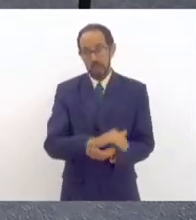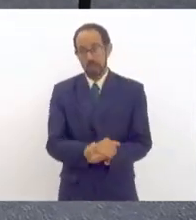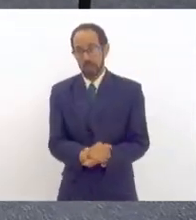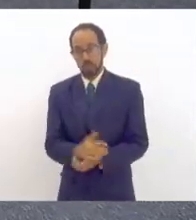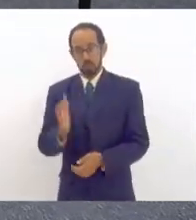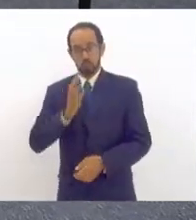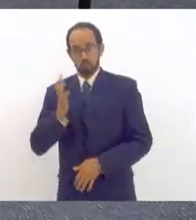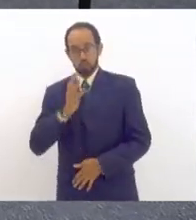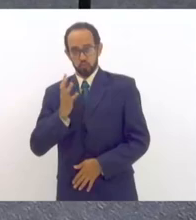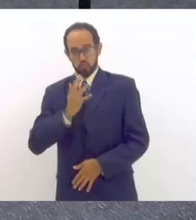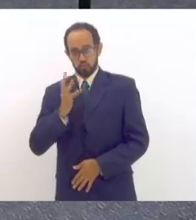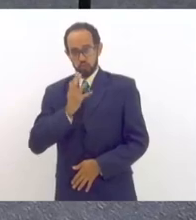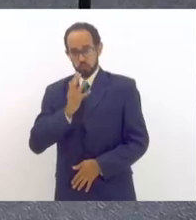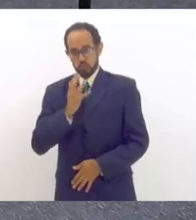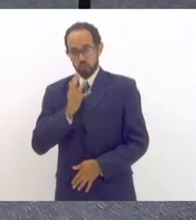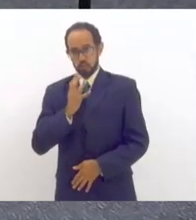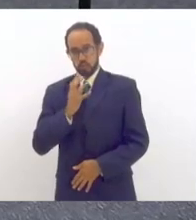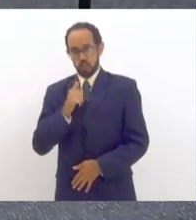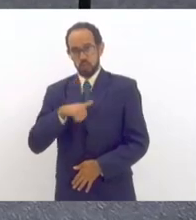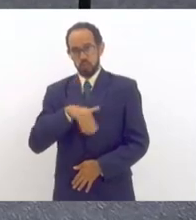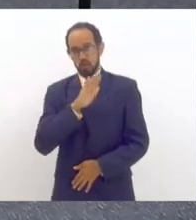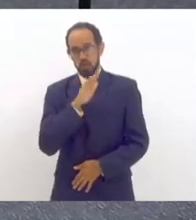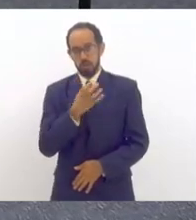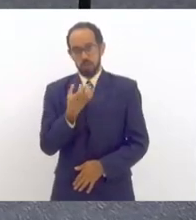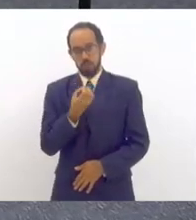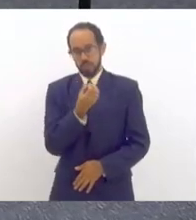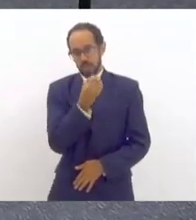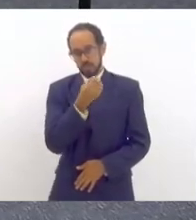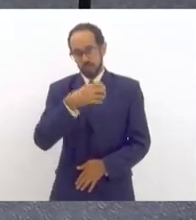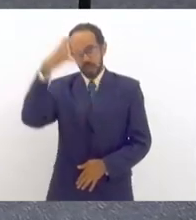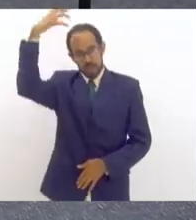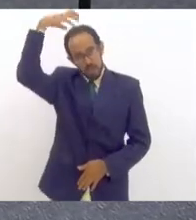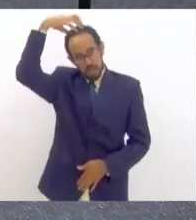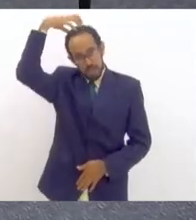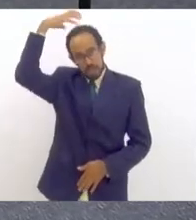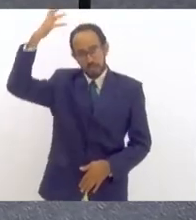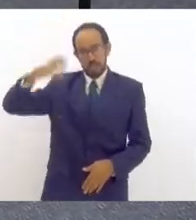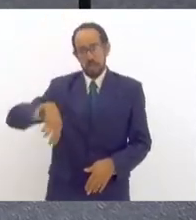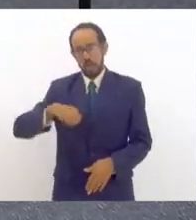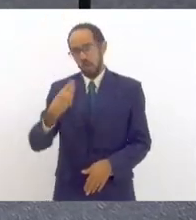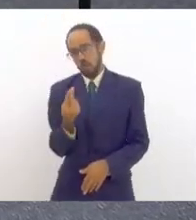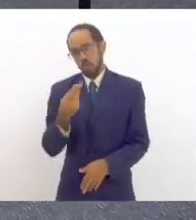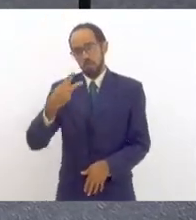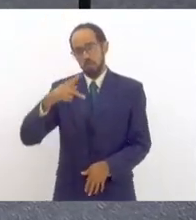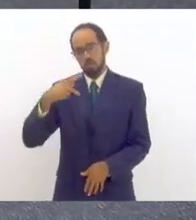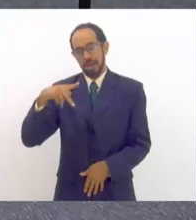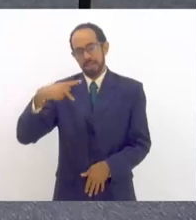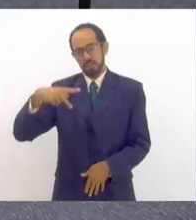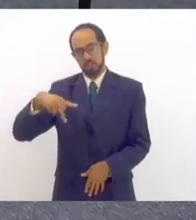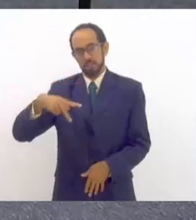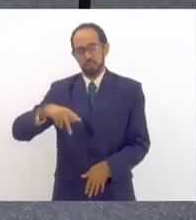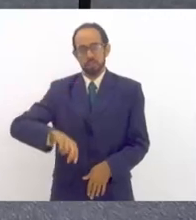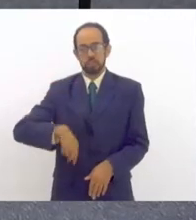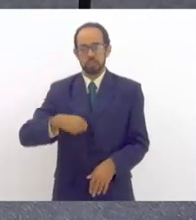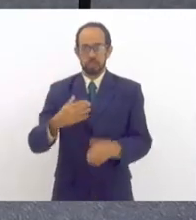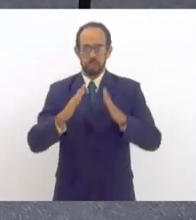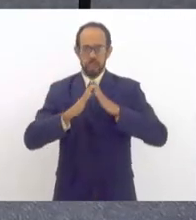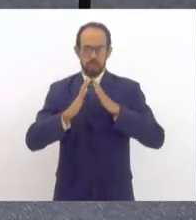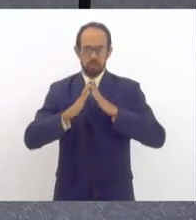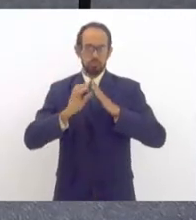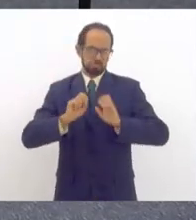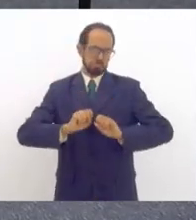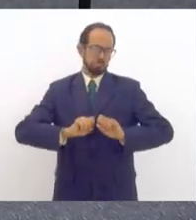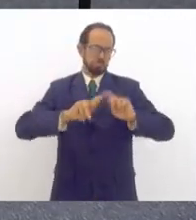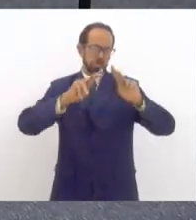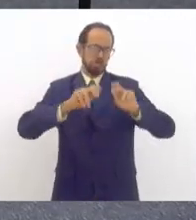aqueles que que vão lá pra pra Angra dos Reis que vão para ti que tem Casas lá que passa aí tudo